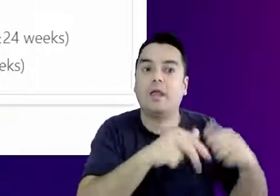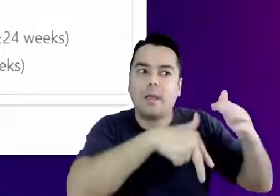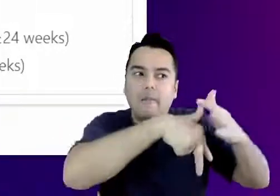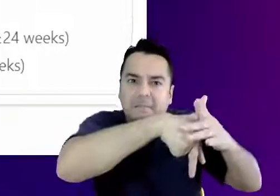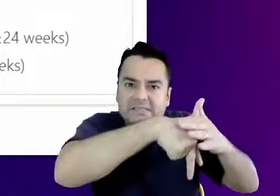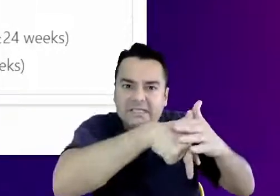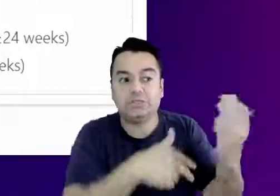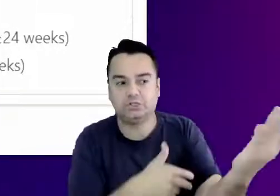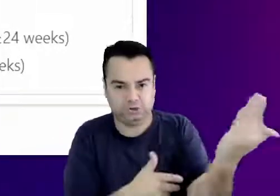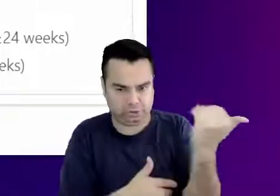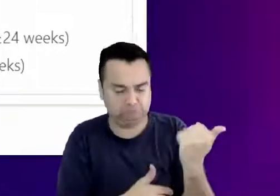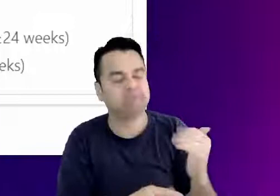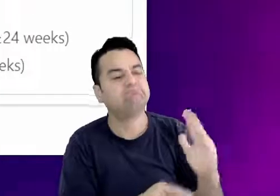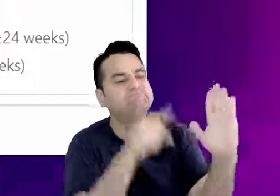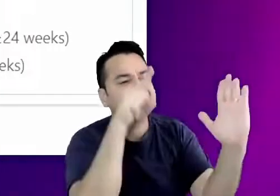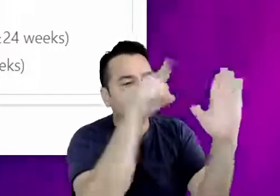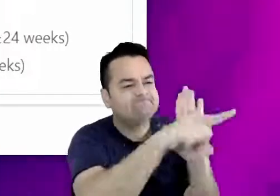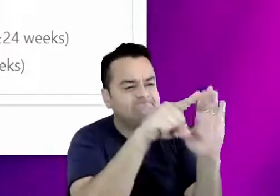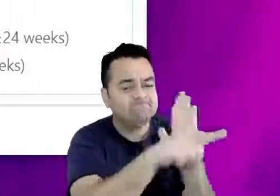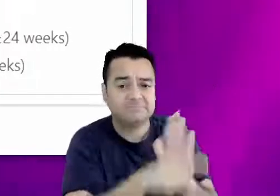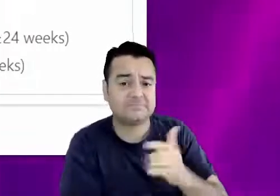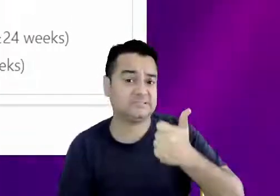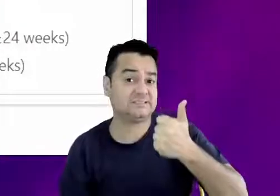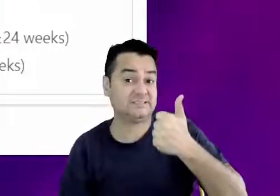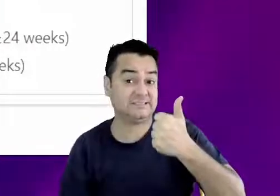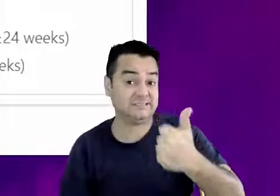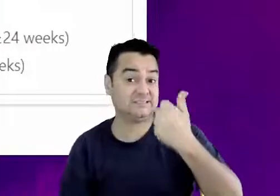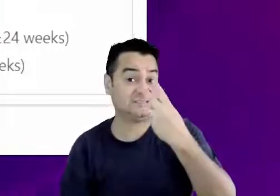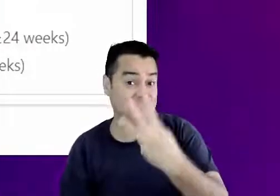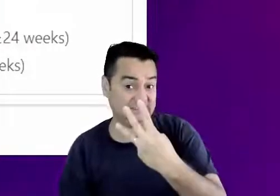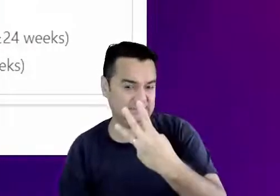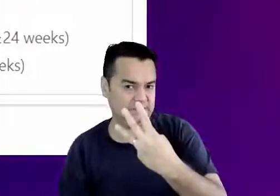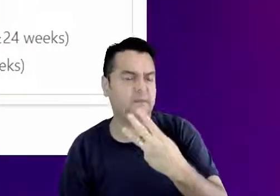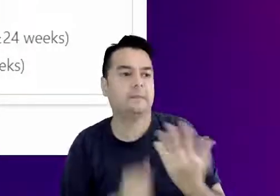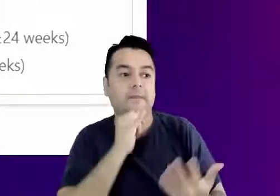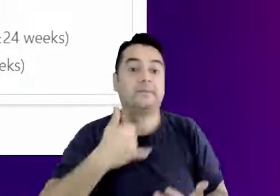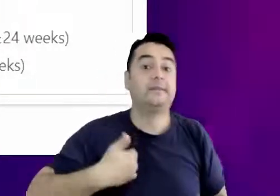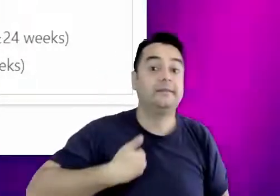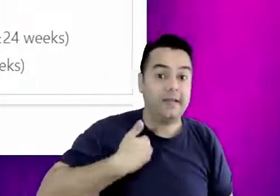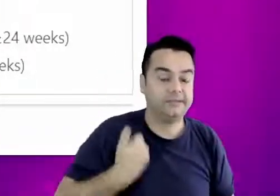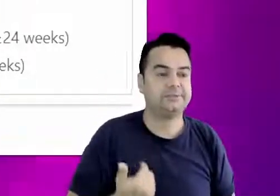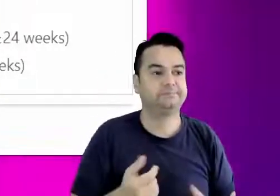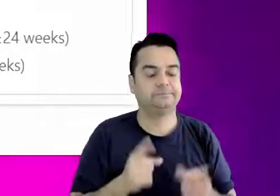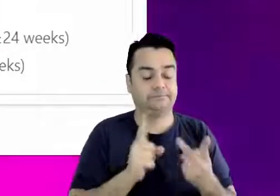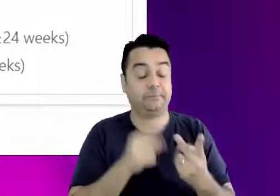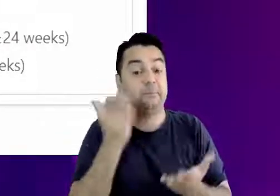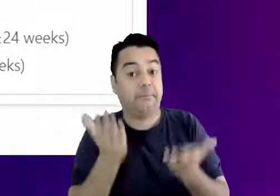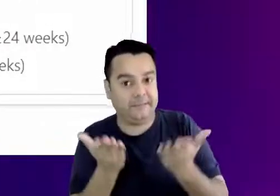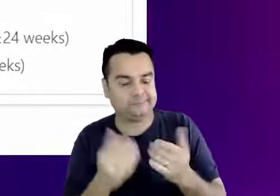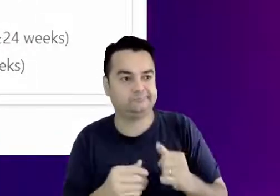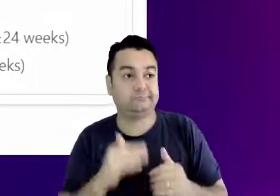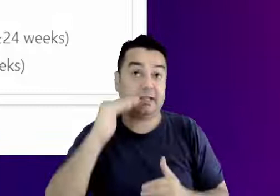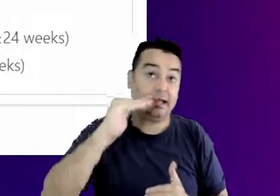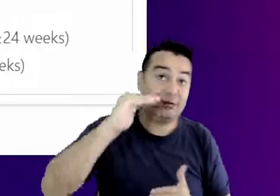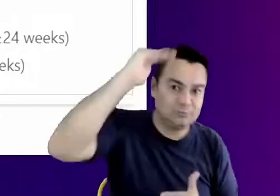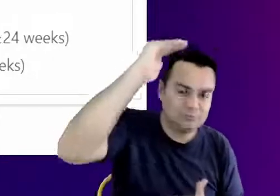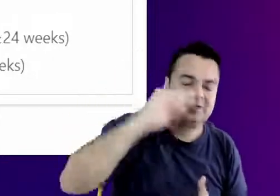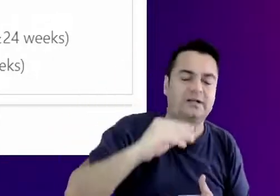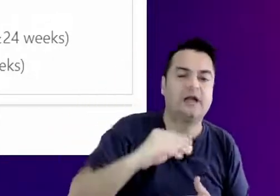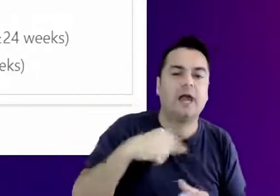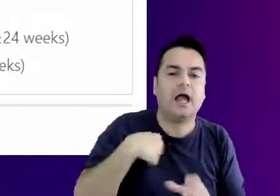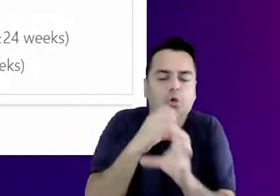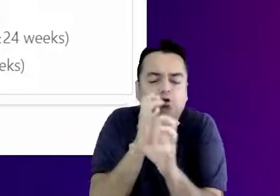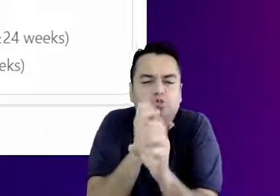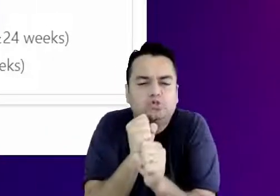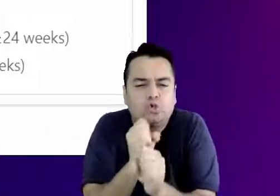fatores obstétricos, por exemplo, a idade, o peso, a altura, onde vai ser calculado o índice de massa corporal,